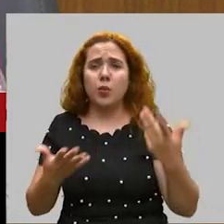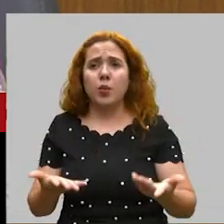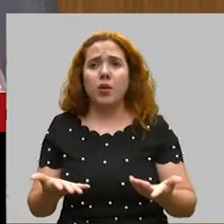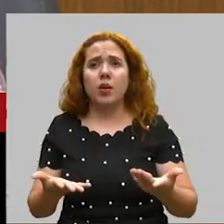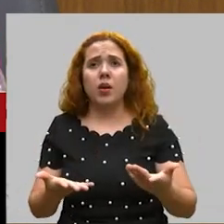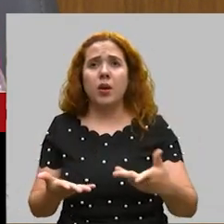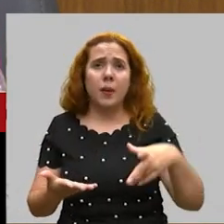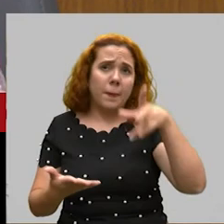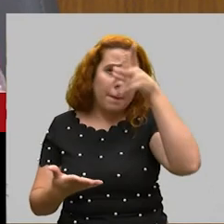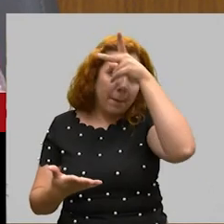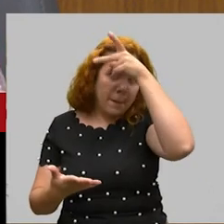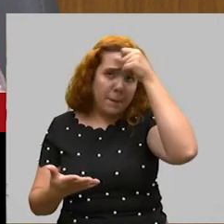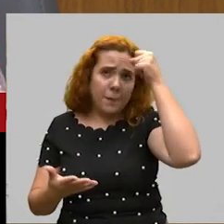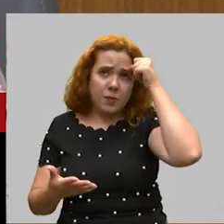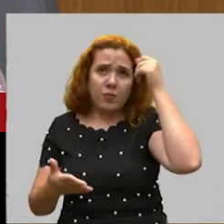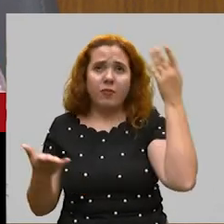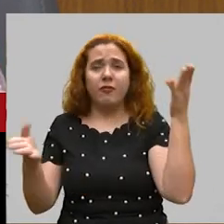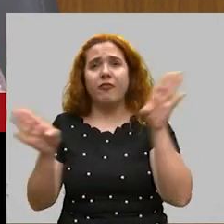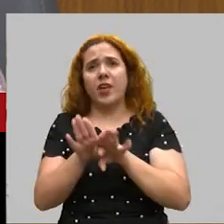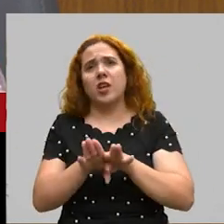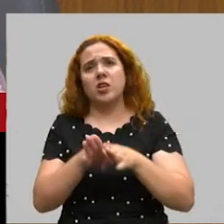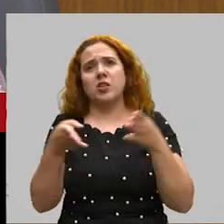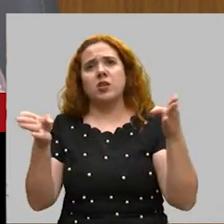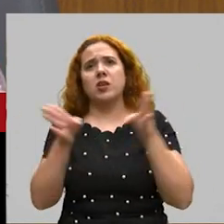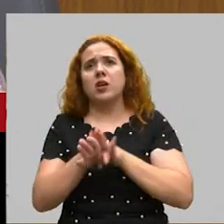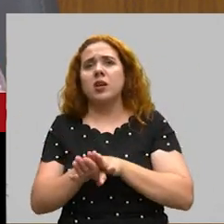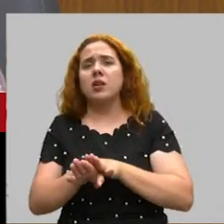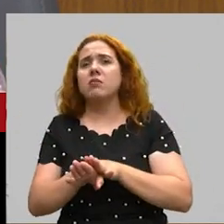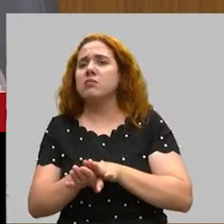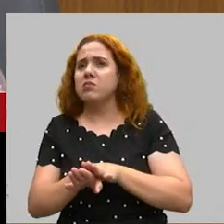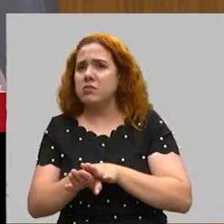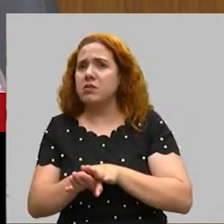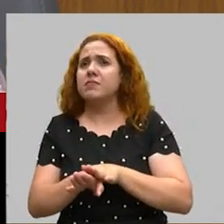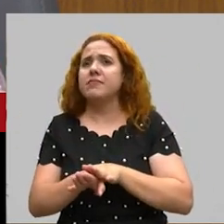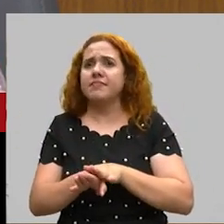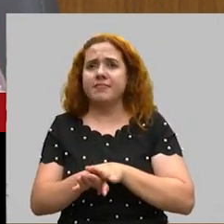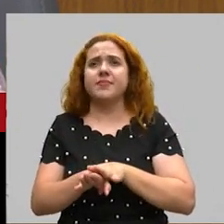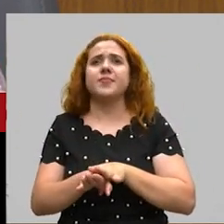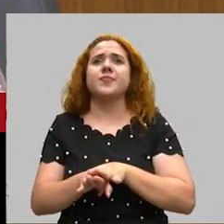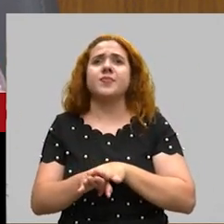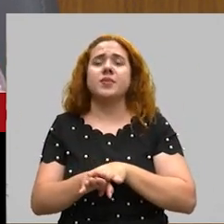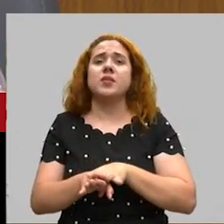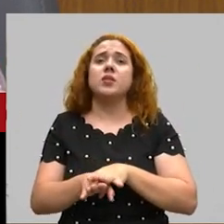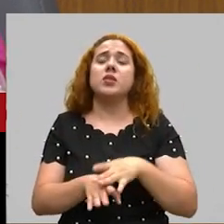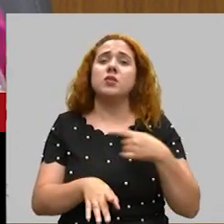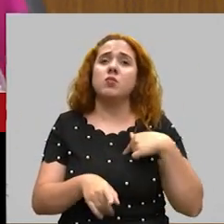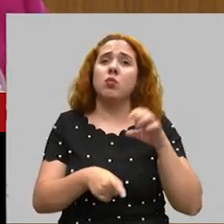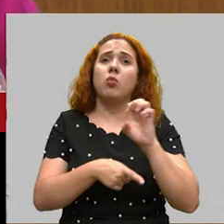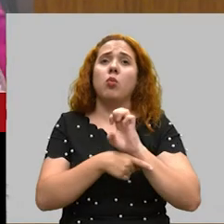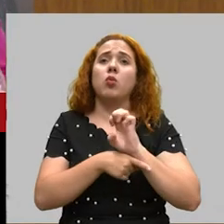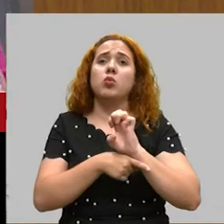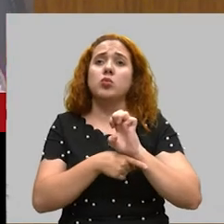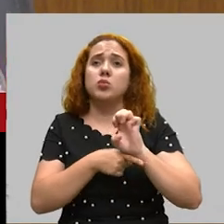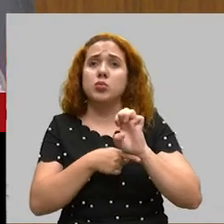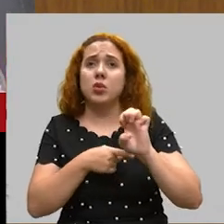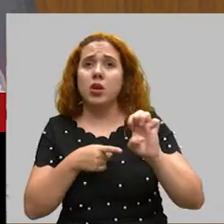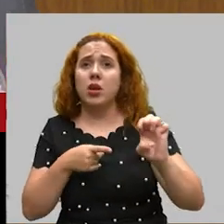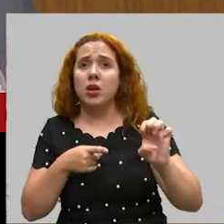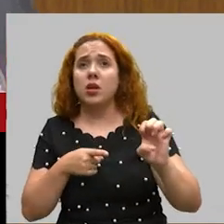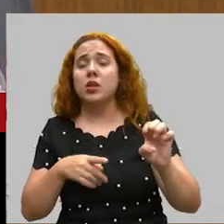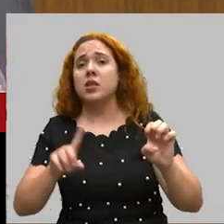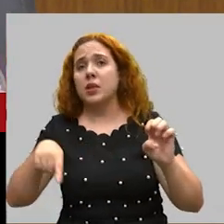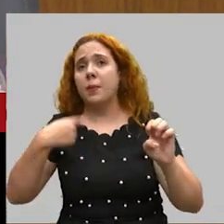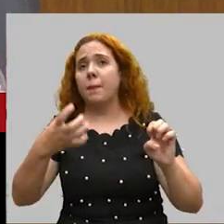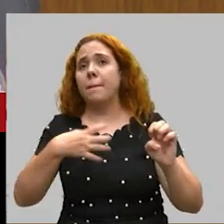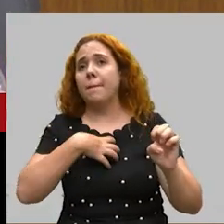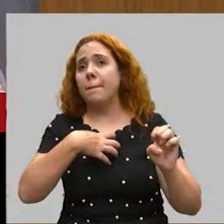município fecha escola do campo Essa é a realidade nós estamos diante de um estado que é depois do Estado da Bahia que